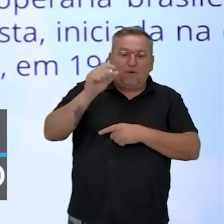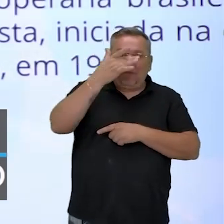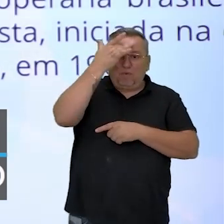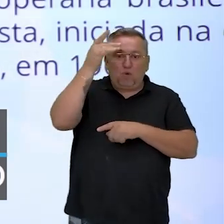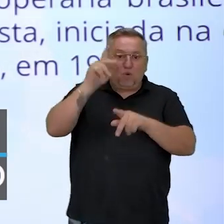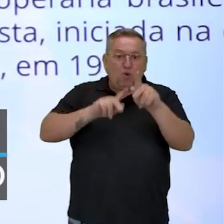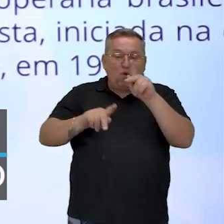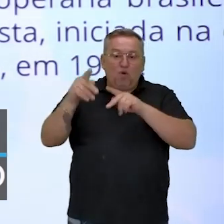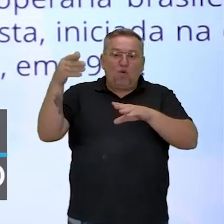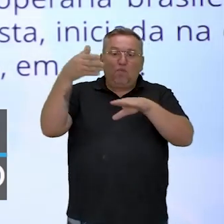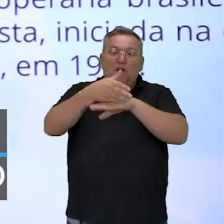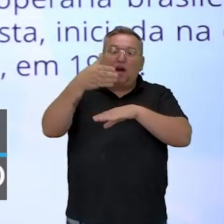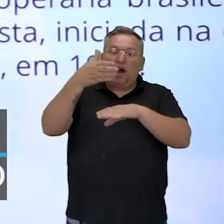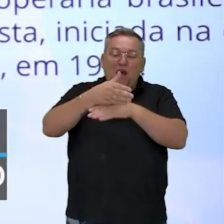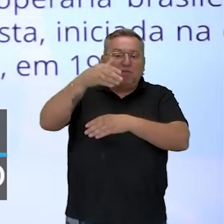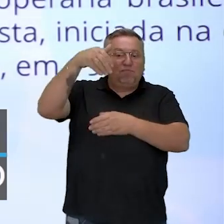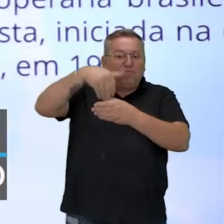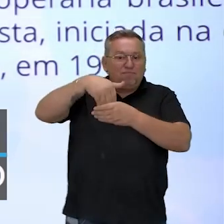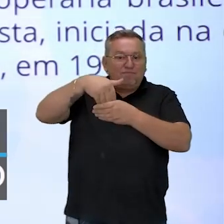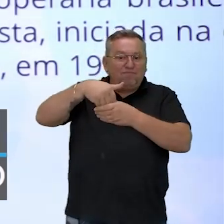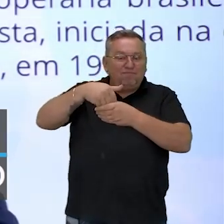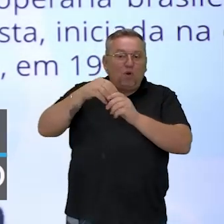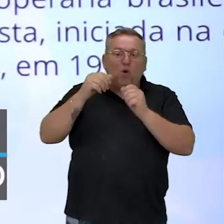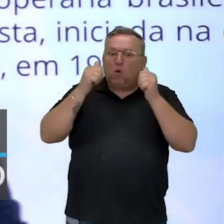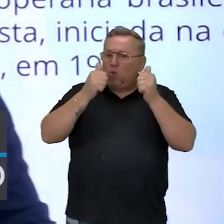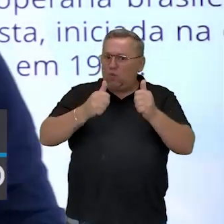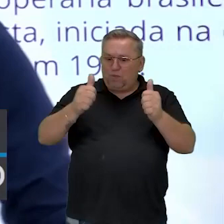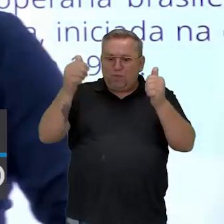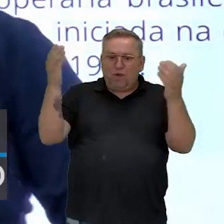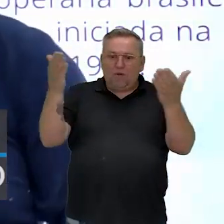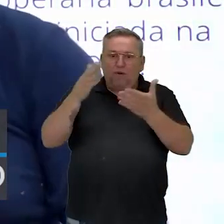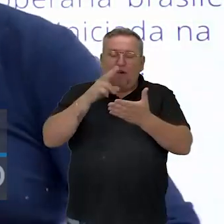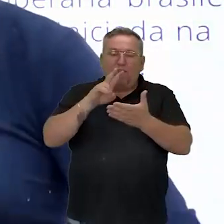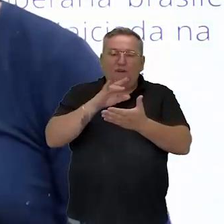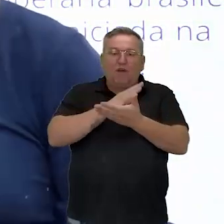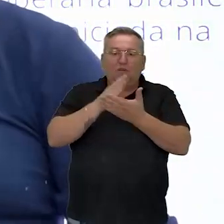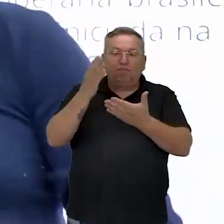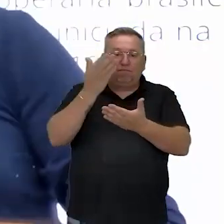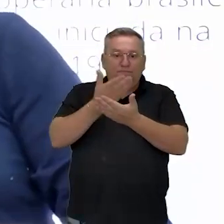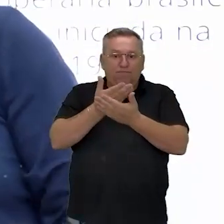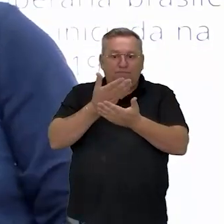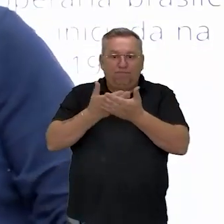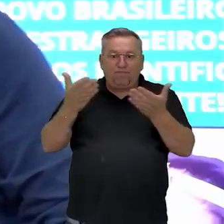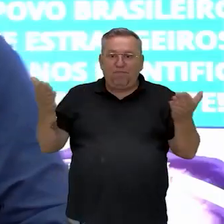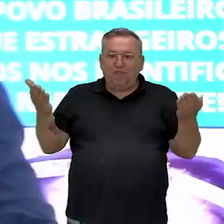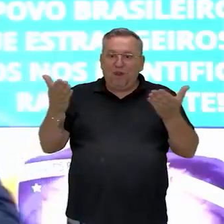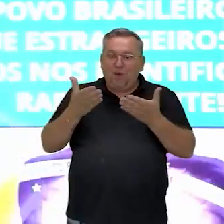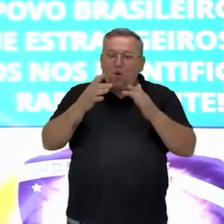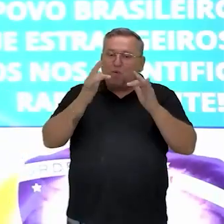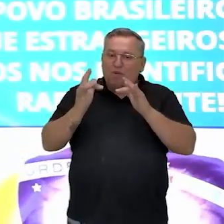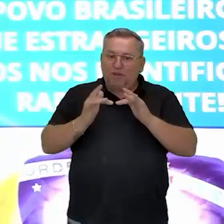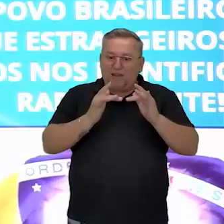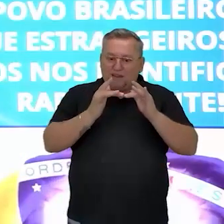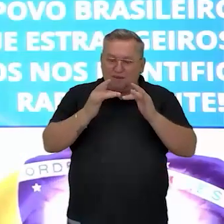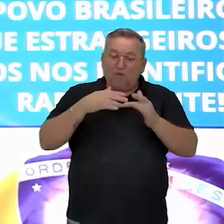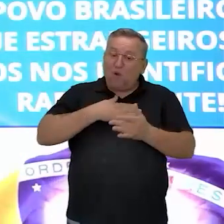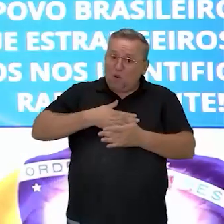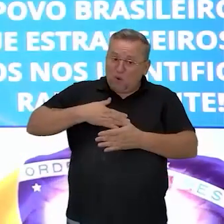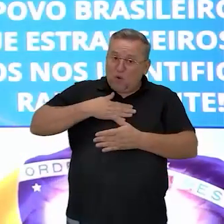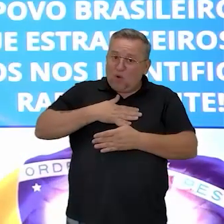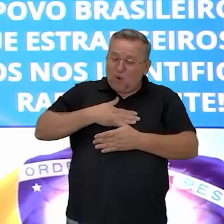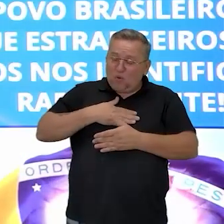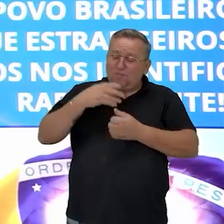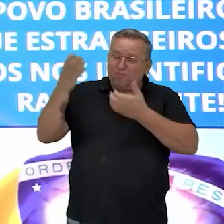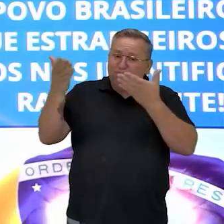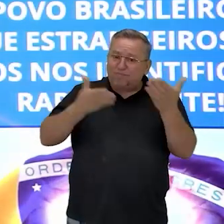participa das eleições. Muito bem, a gente vai começar a aula de hoje com uma interação. E eu queria trazer uma novidade